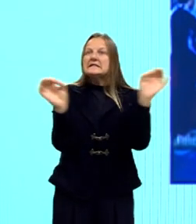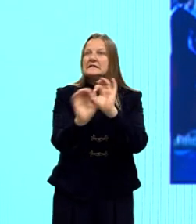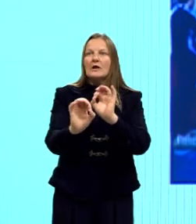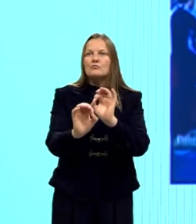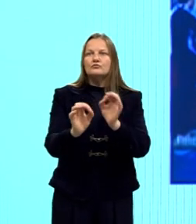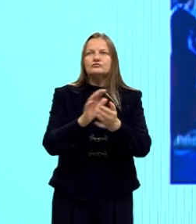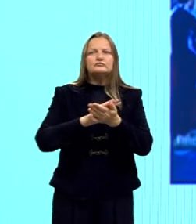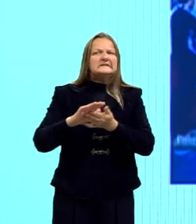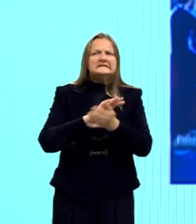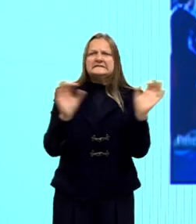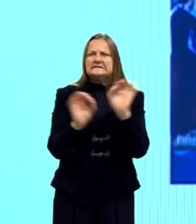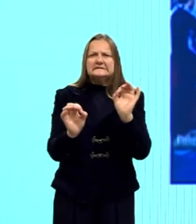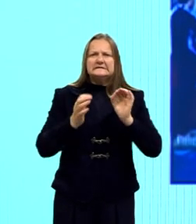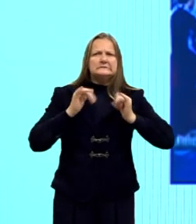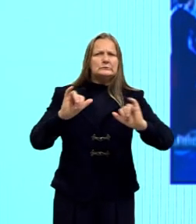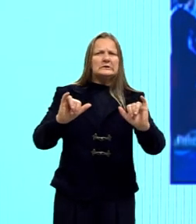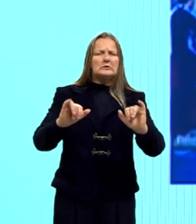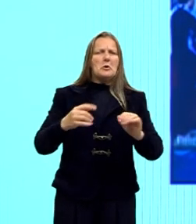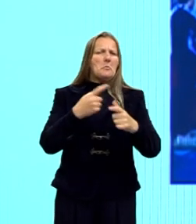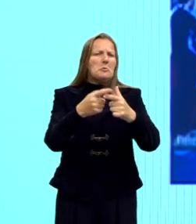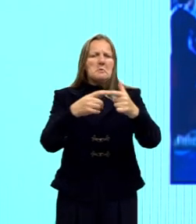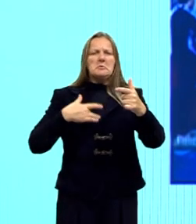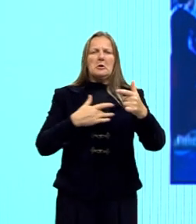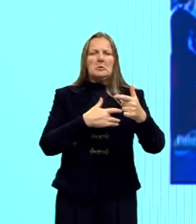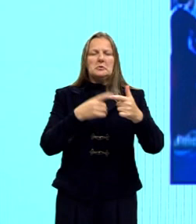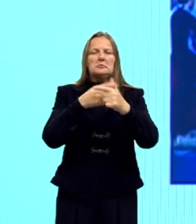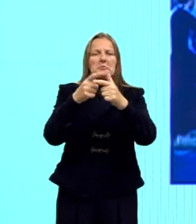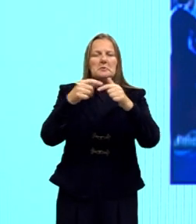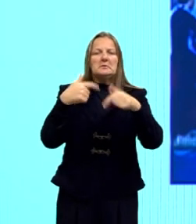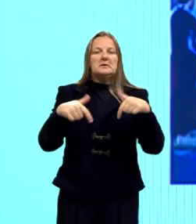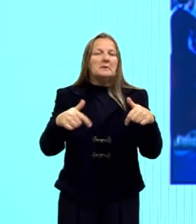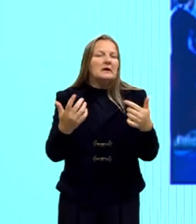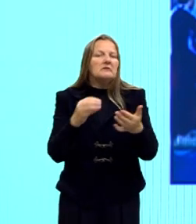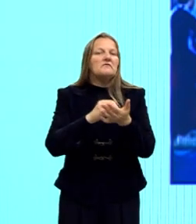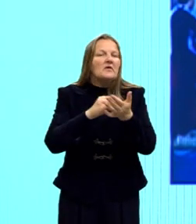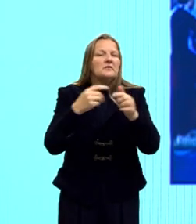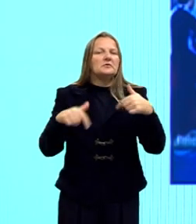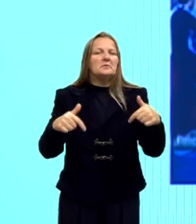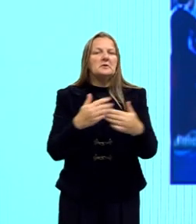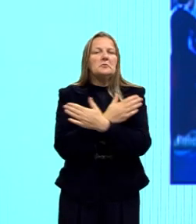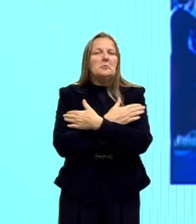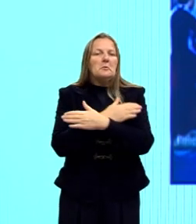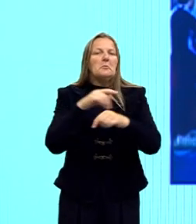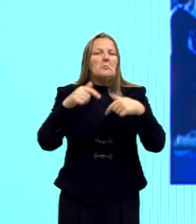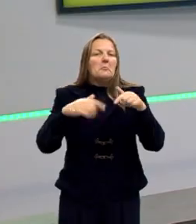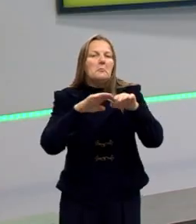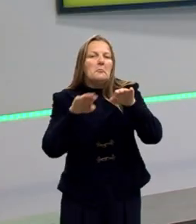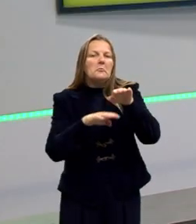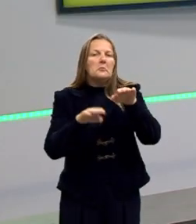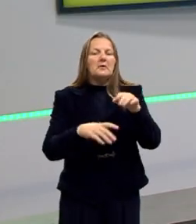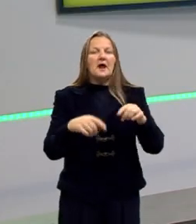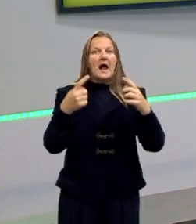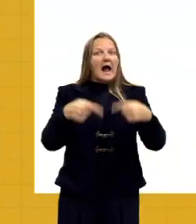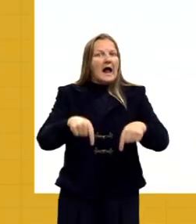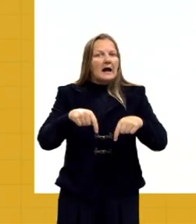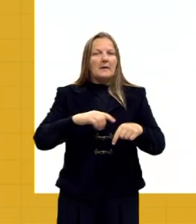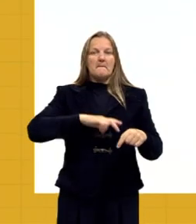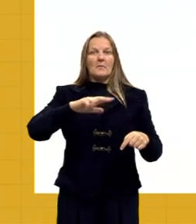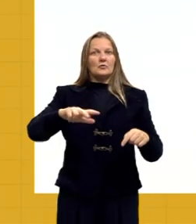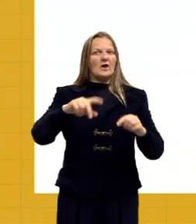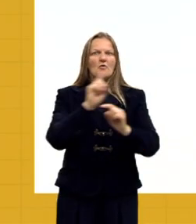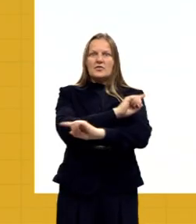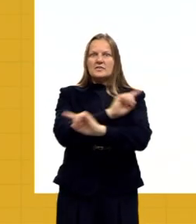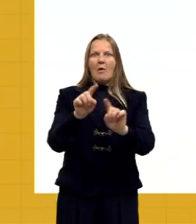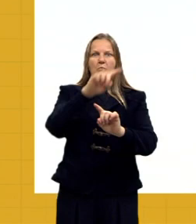problemas de saúde vão trazer problemas com emprego né sub-emprego vão ter vão ter